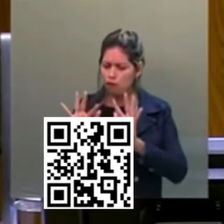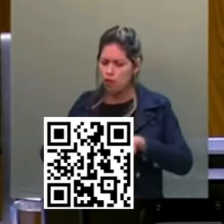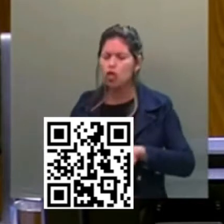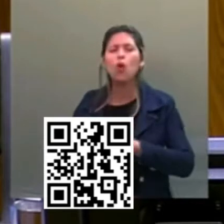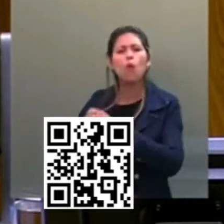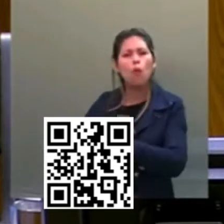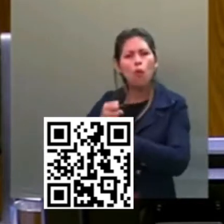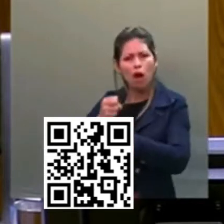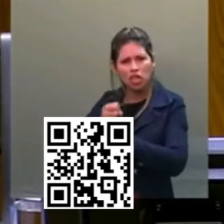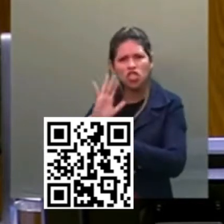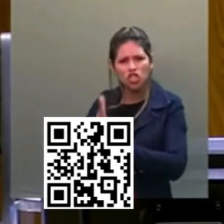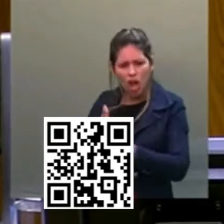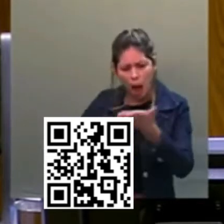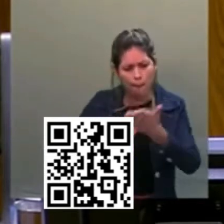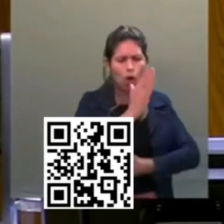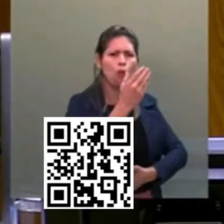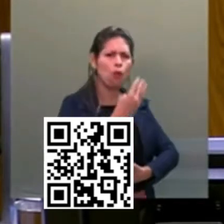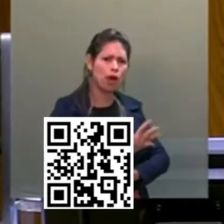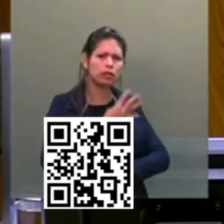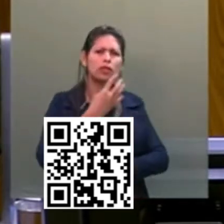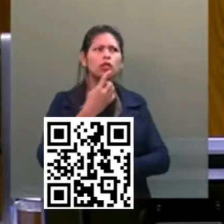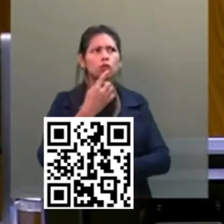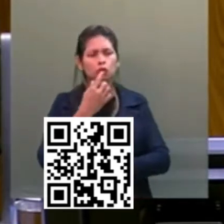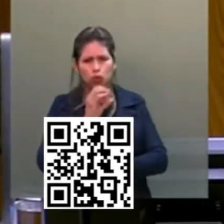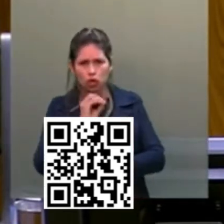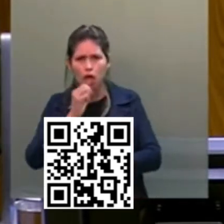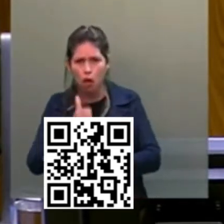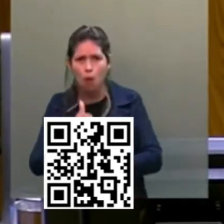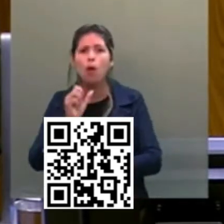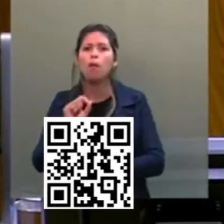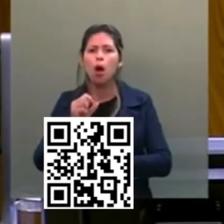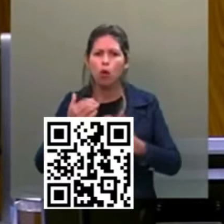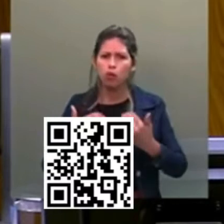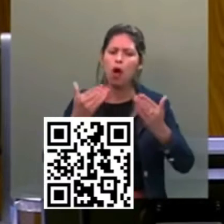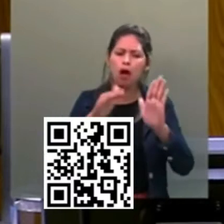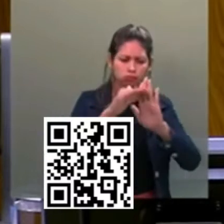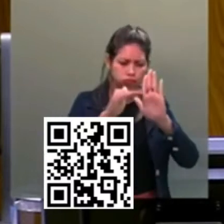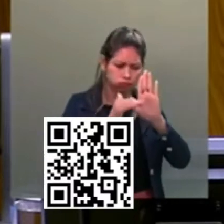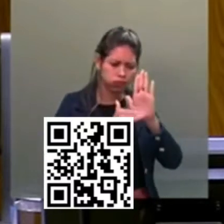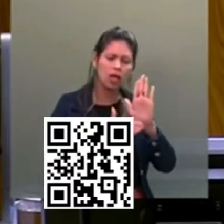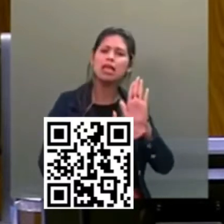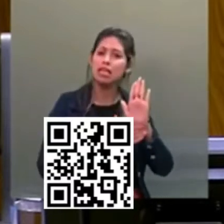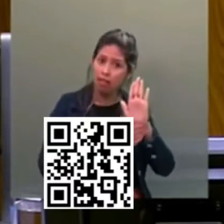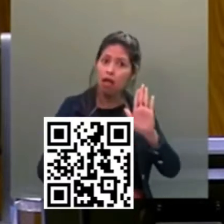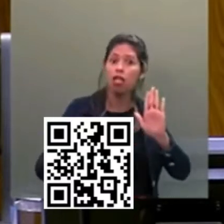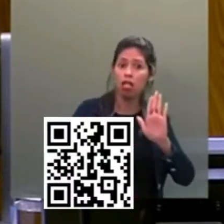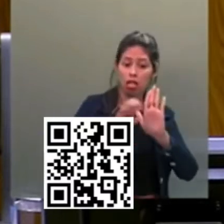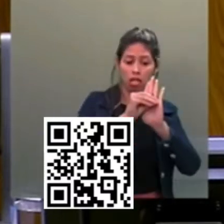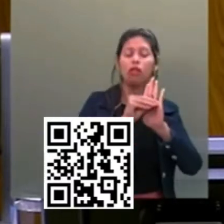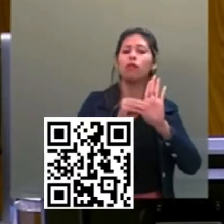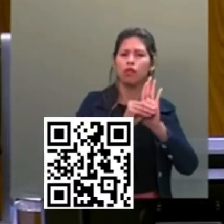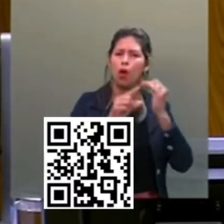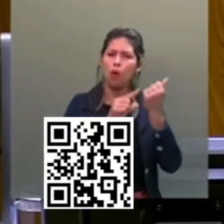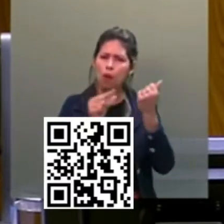aprovado 401 proposições, dentre elas 181 projetos de lei ordinária,